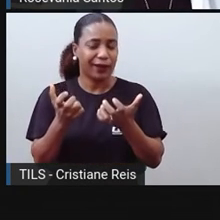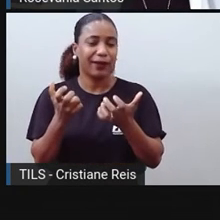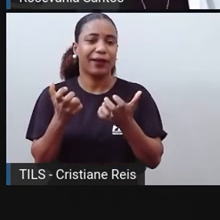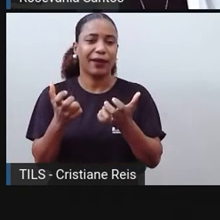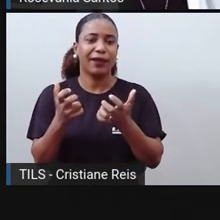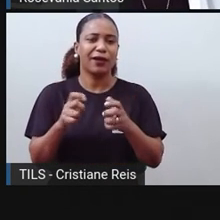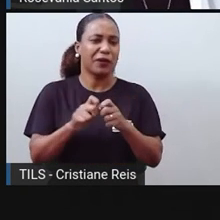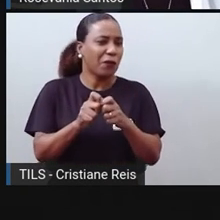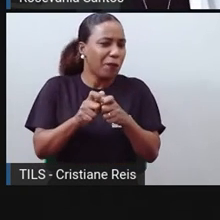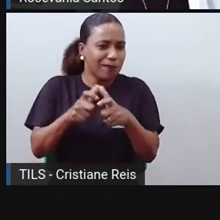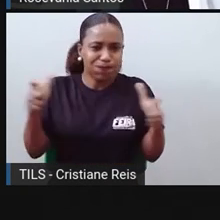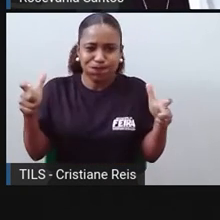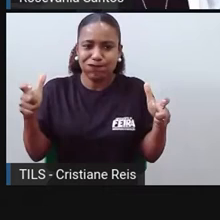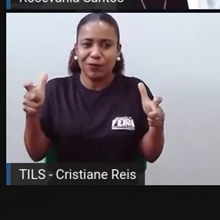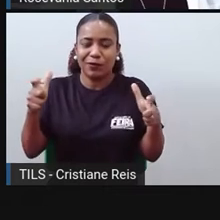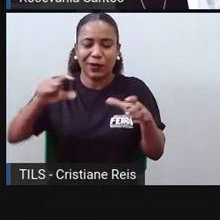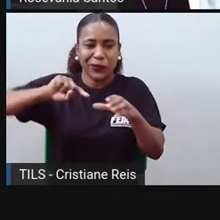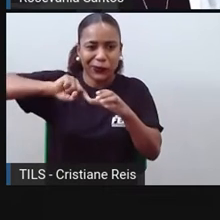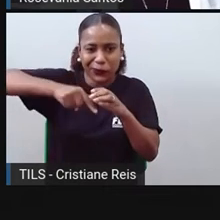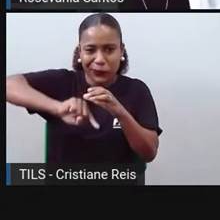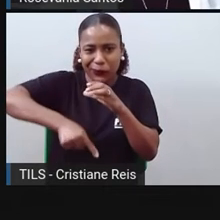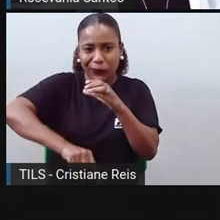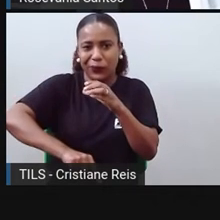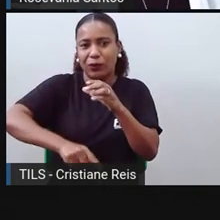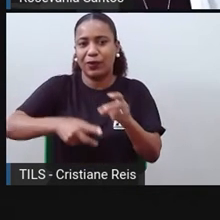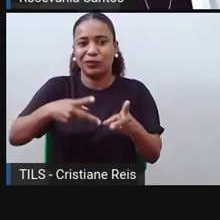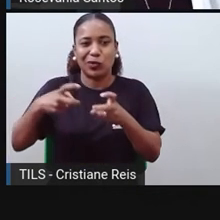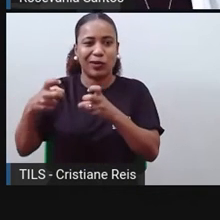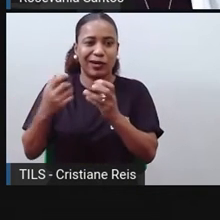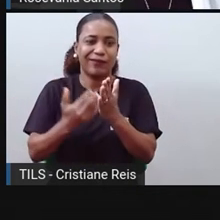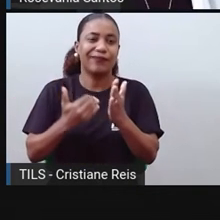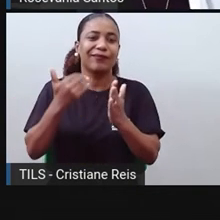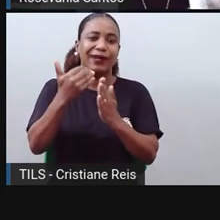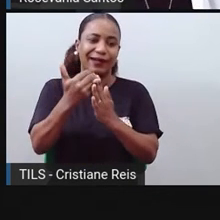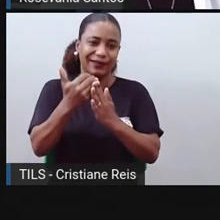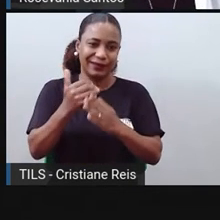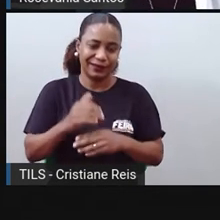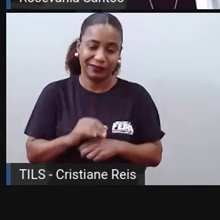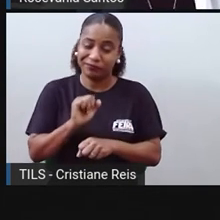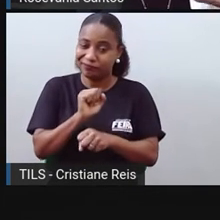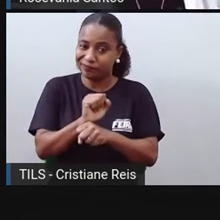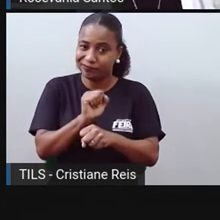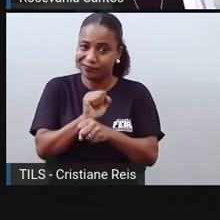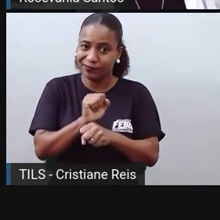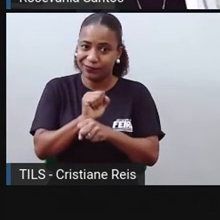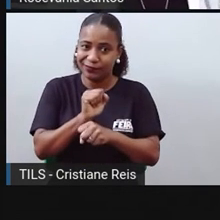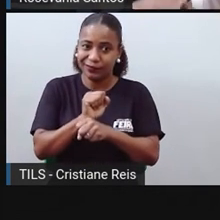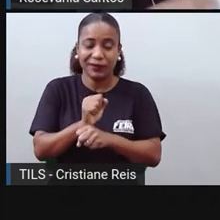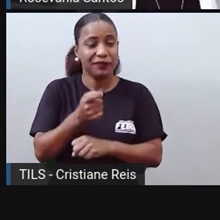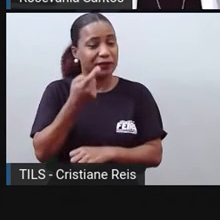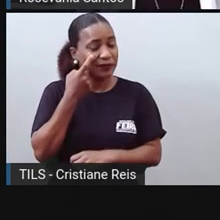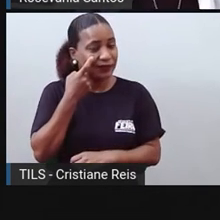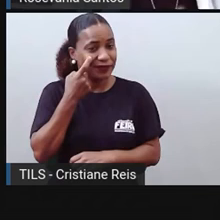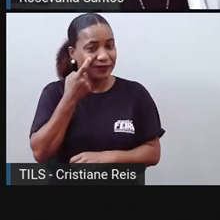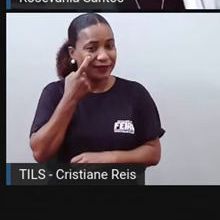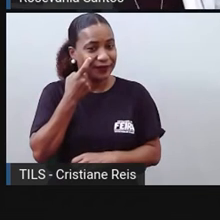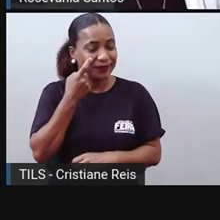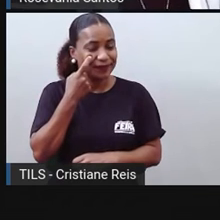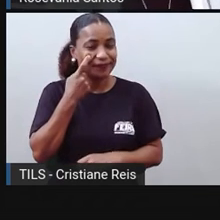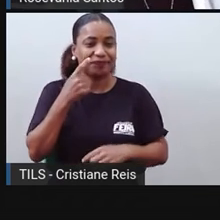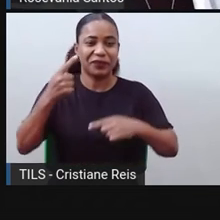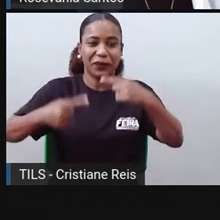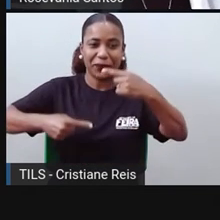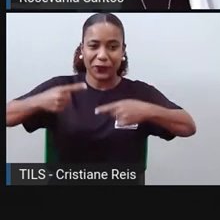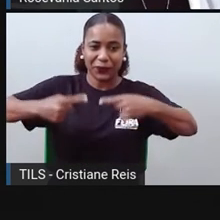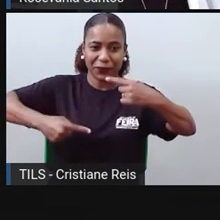desse espaço, mas não teve resposta. E a gente, né, vai ter que aguardar aí os próximos capítulos geopolíticos para a gente saber